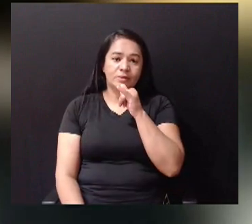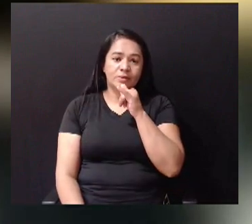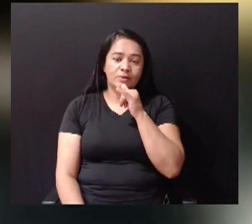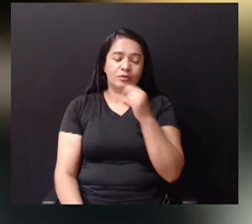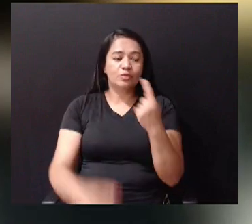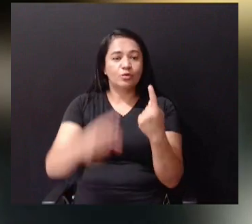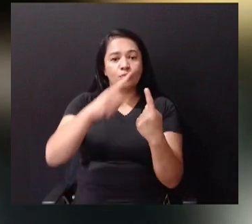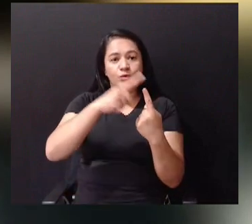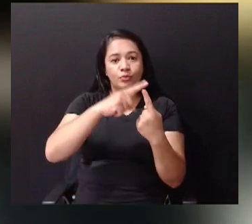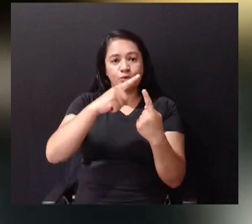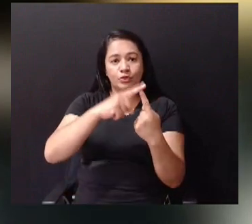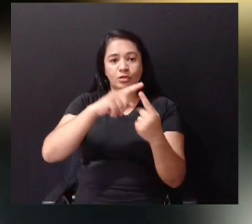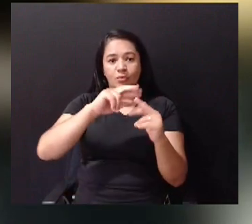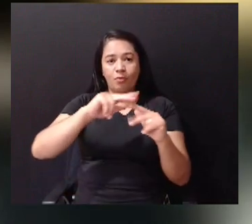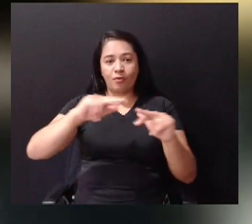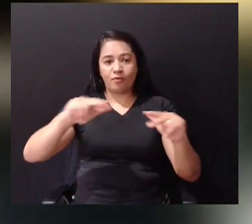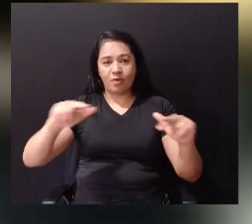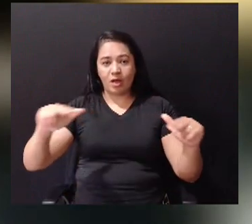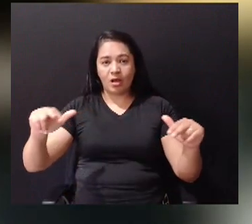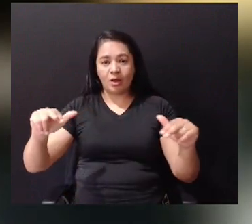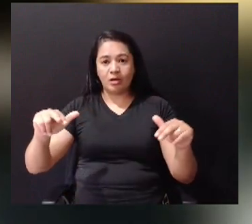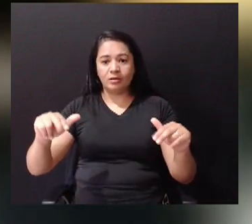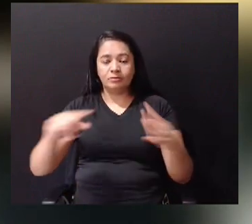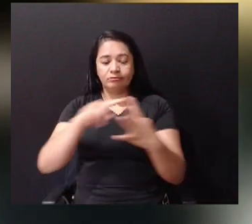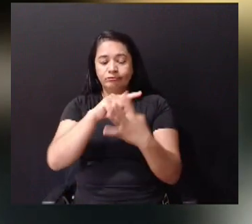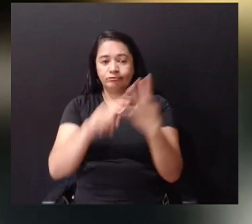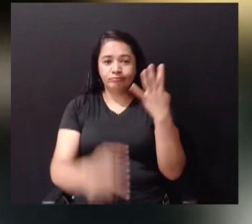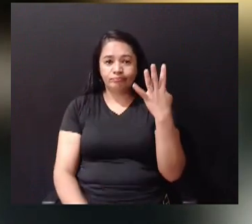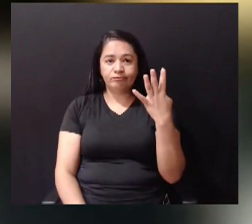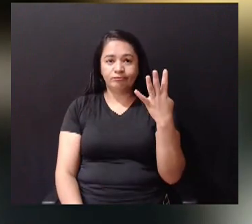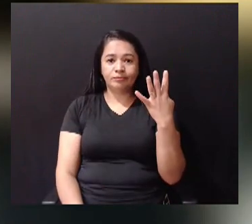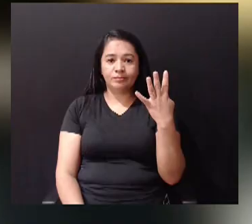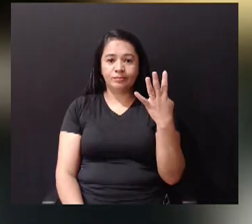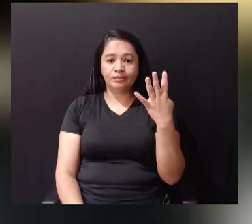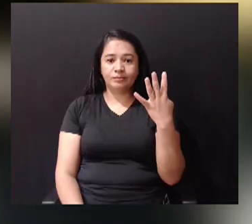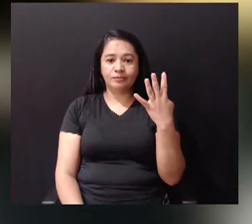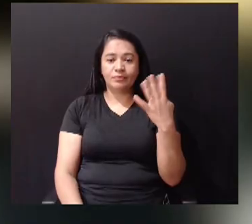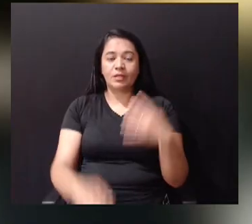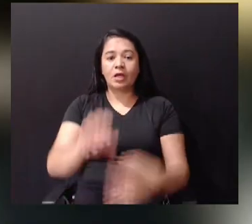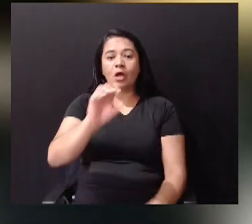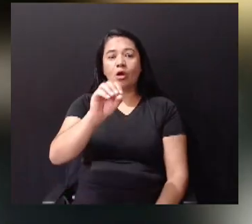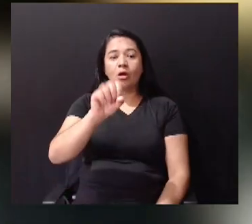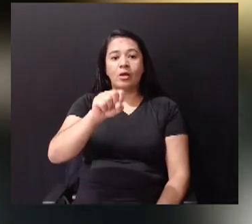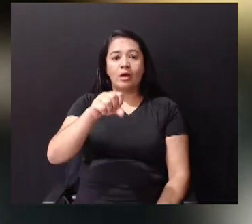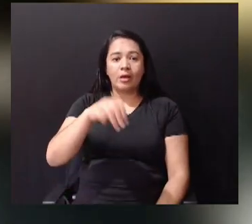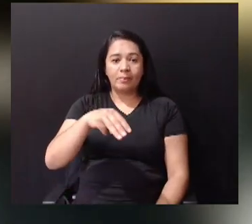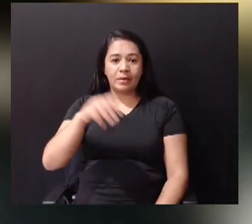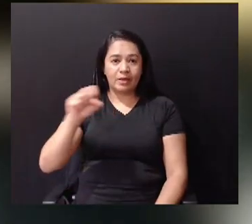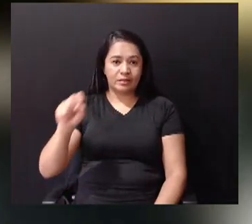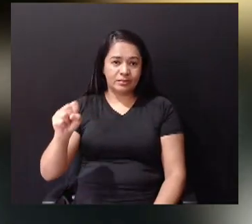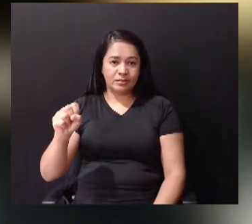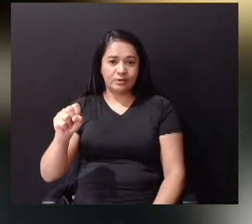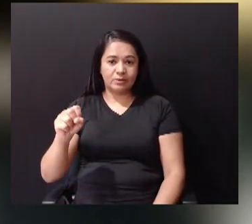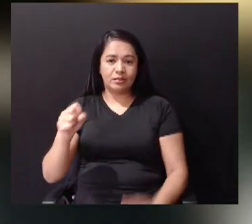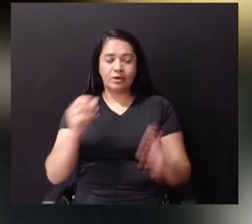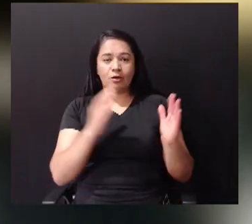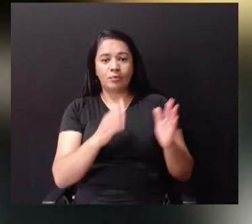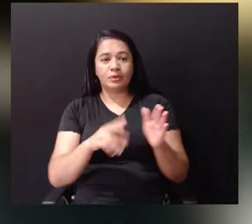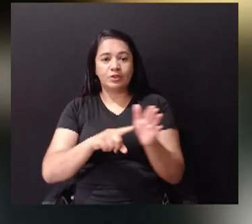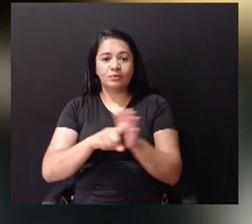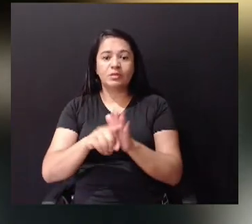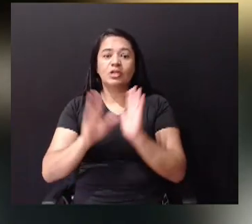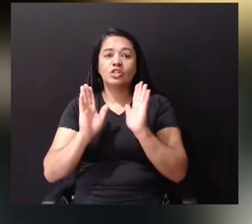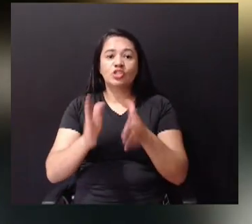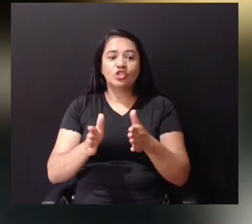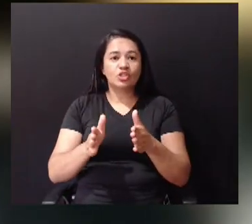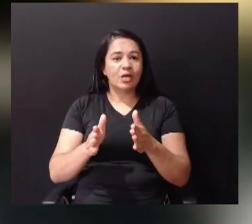4 subtipos, não está mais considerado pela Organização Mundial de Saúde como um processo de pesquisa. Isso já é um consenso. O que